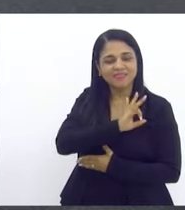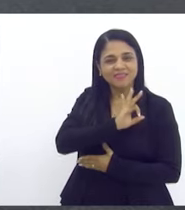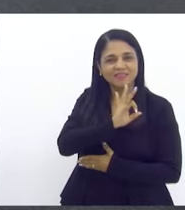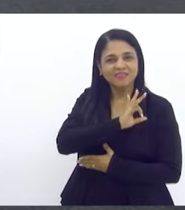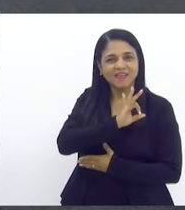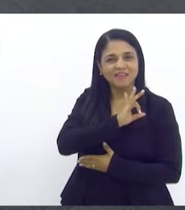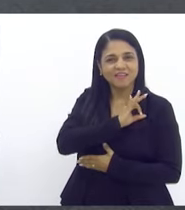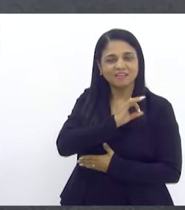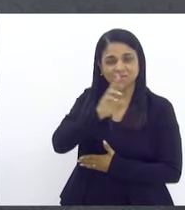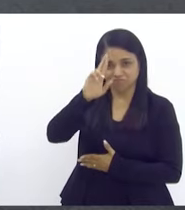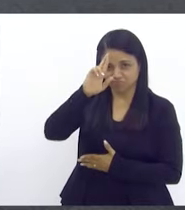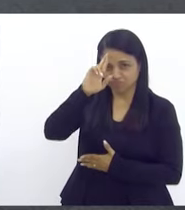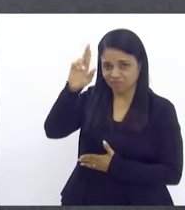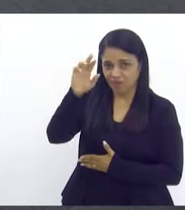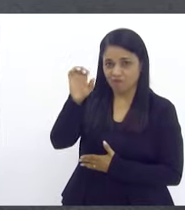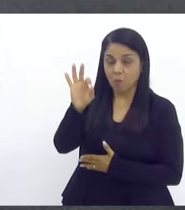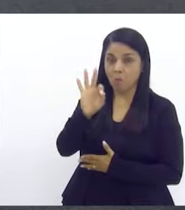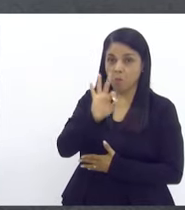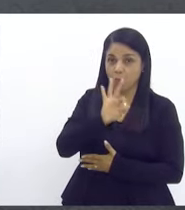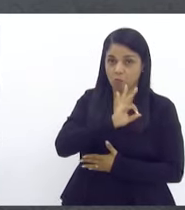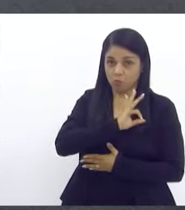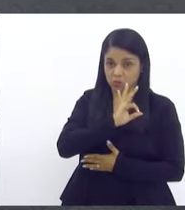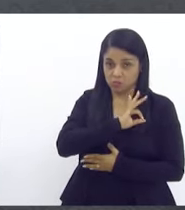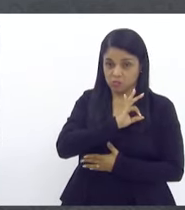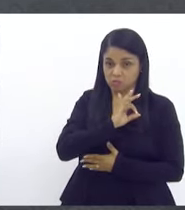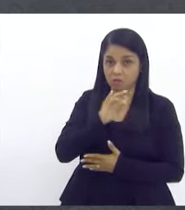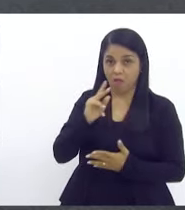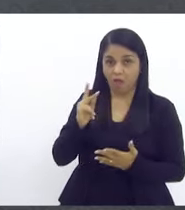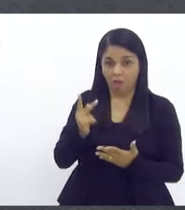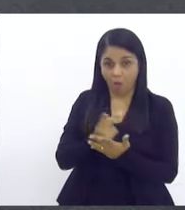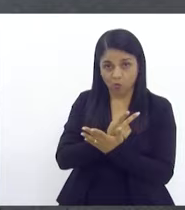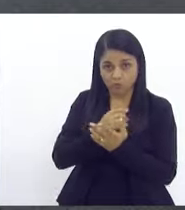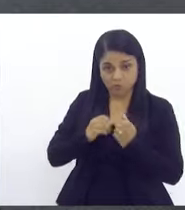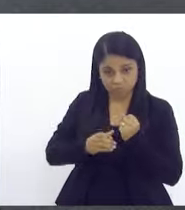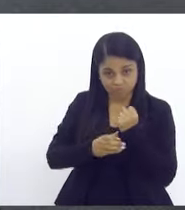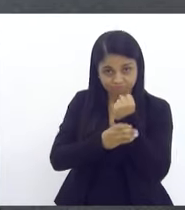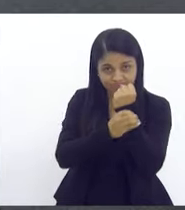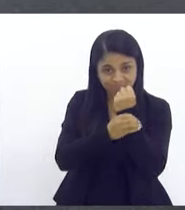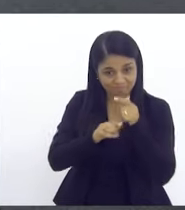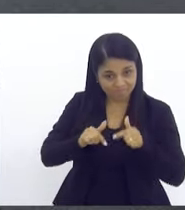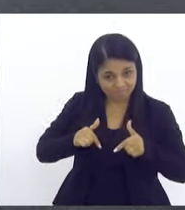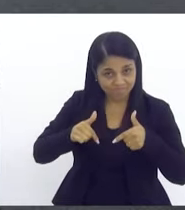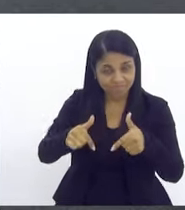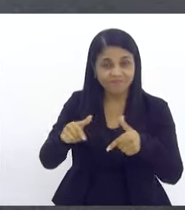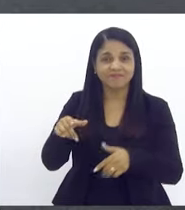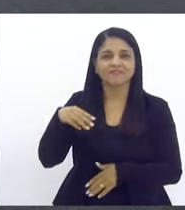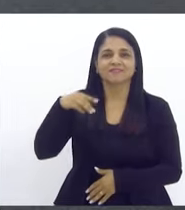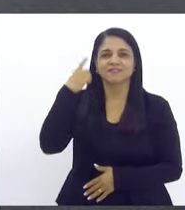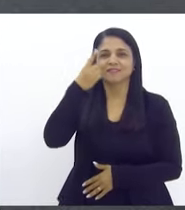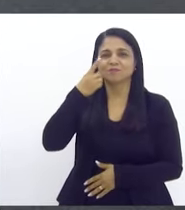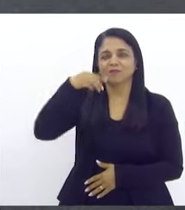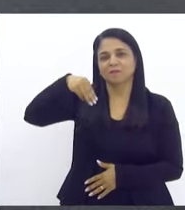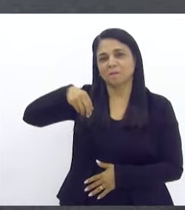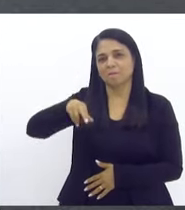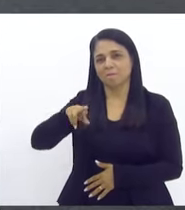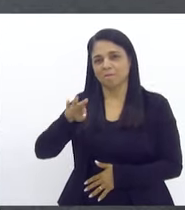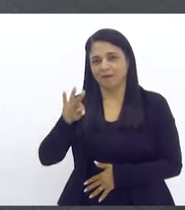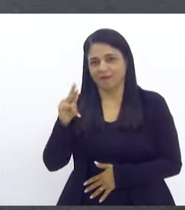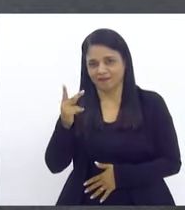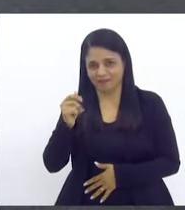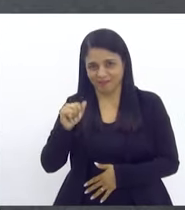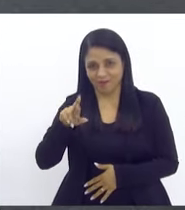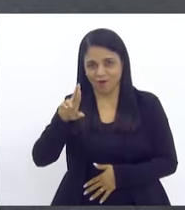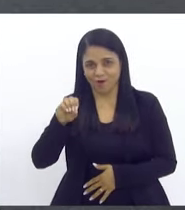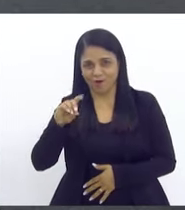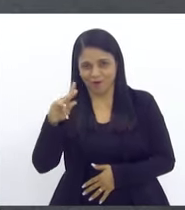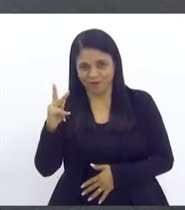delegada-chefe de polícia que fez acontecer na segurança pública, Marta Rocha. Por favor. Muito